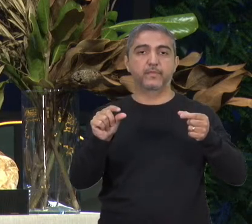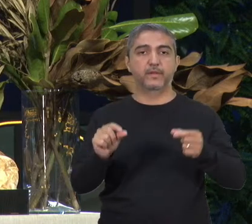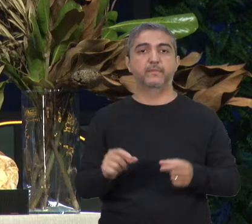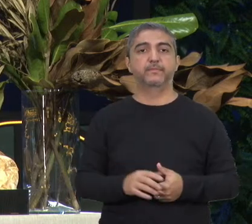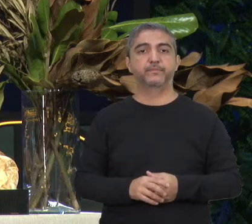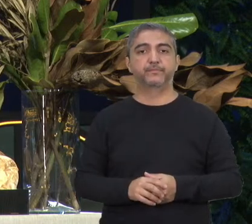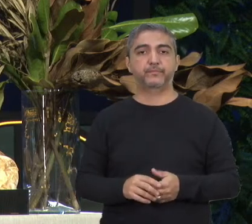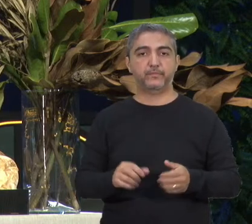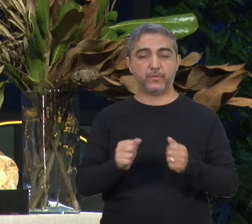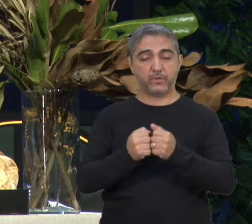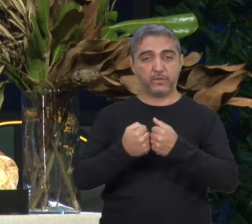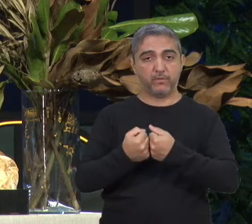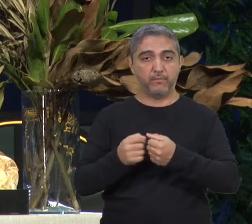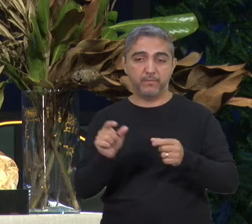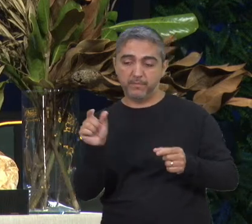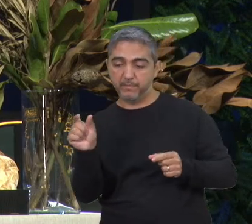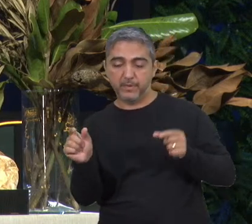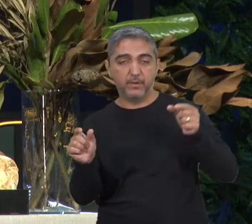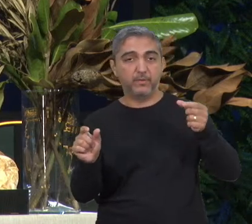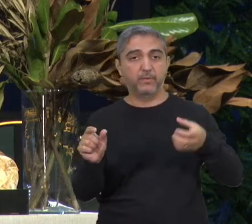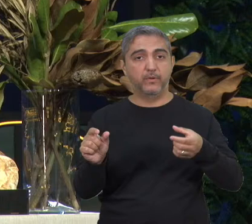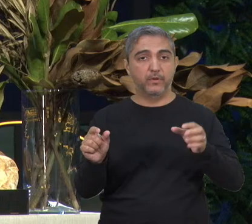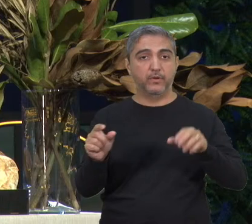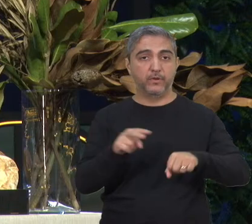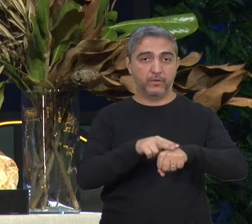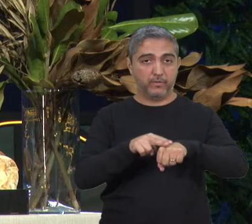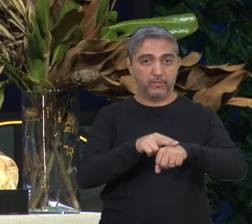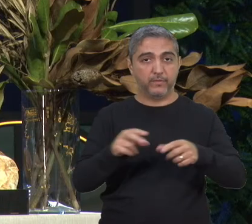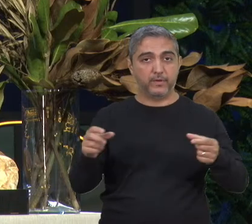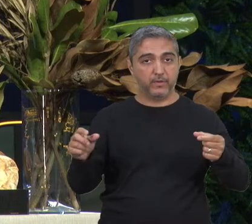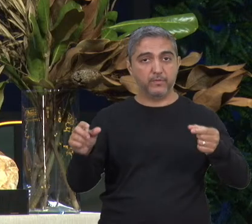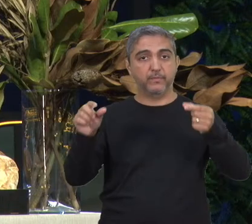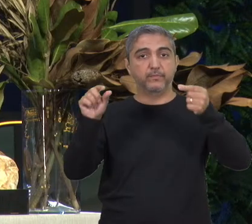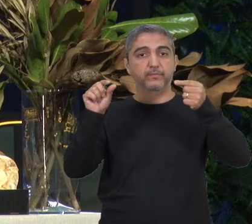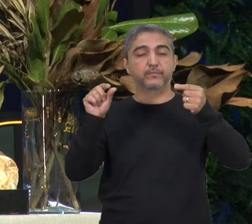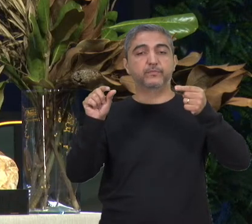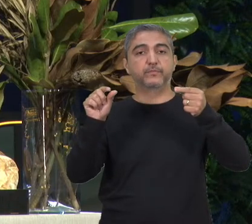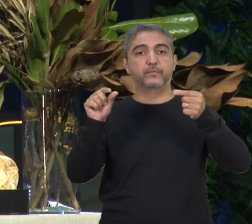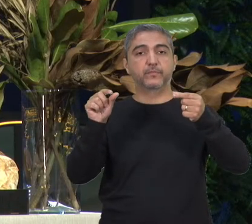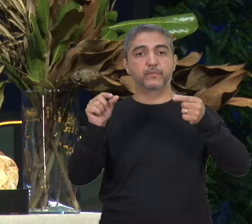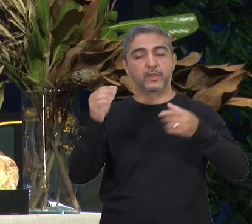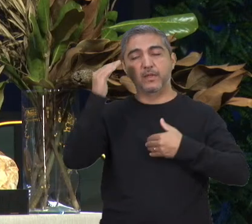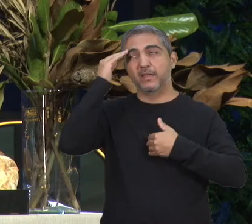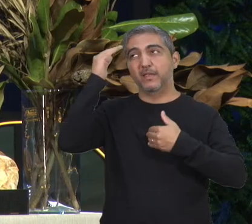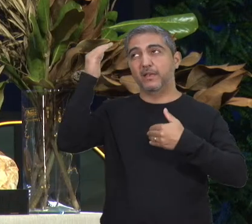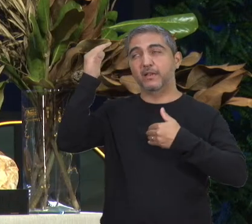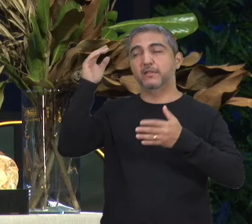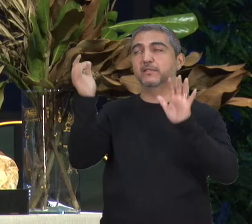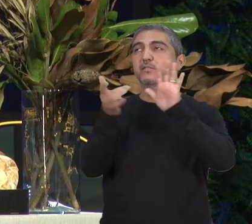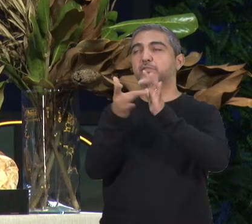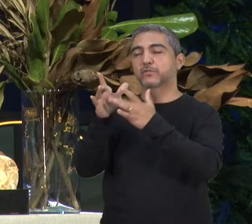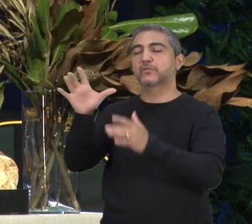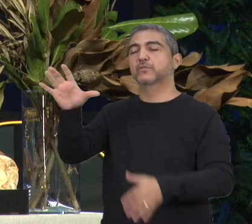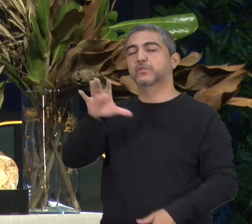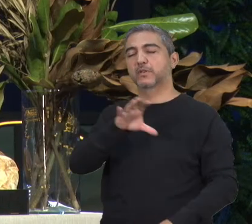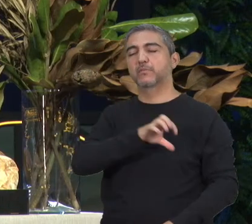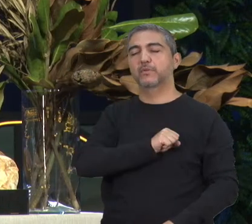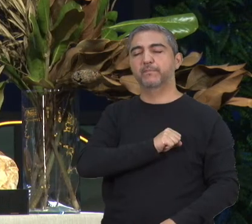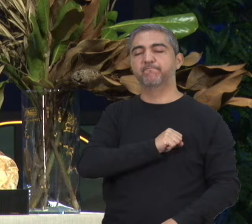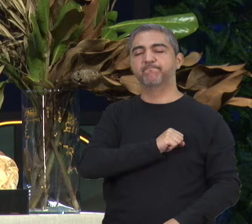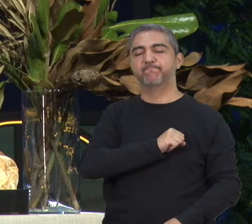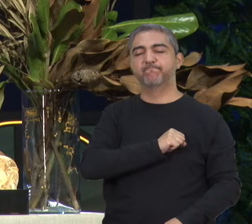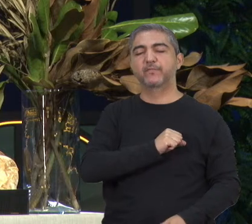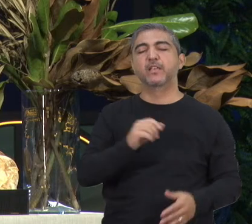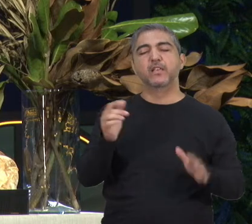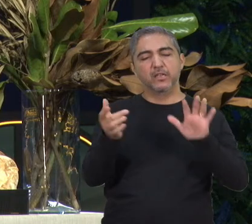de uva, que representa o sangue de Jesus, e agradecer o amor de Jesus por nós. Senhor Jesus, muito obrigado